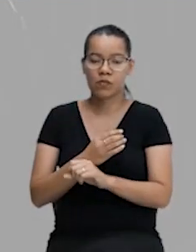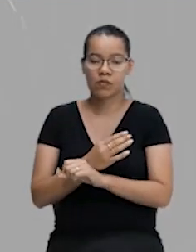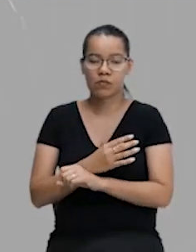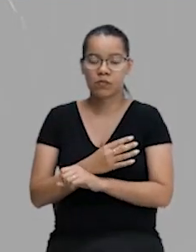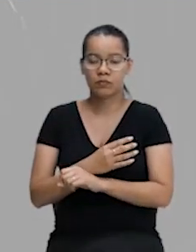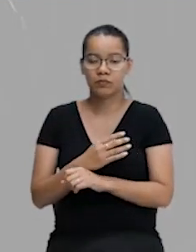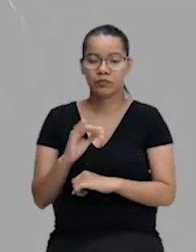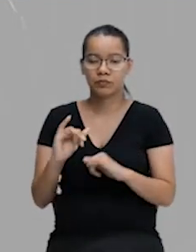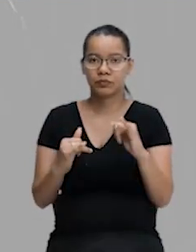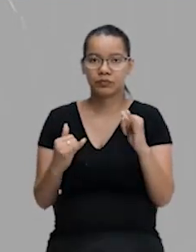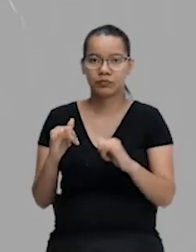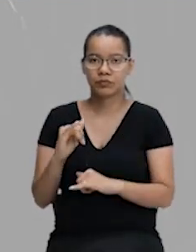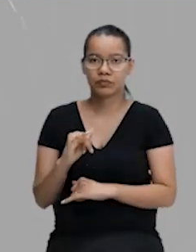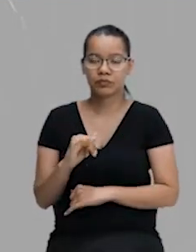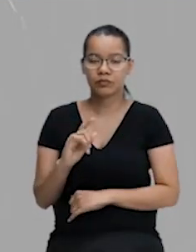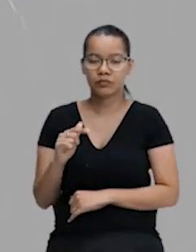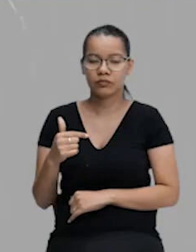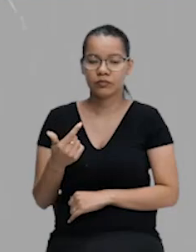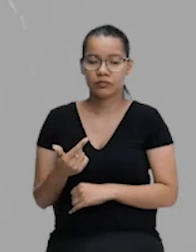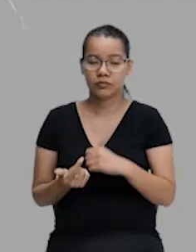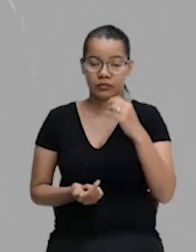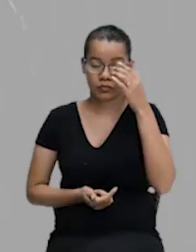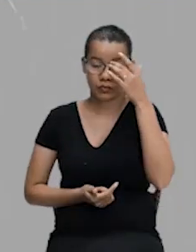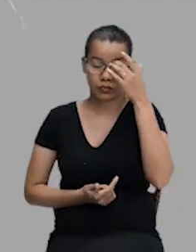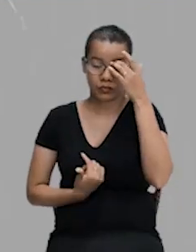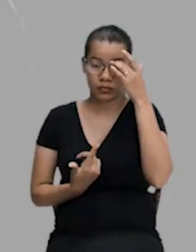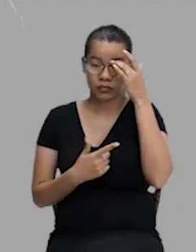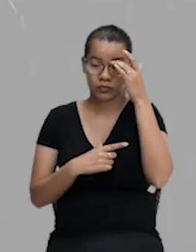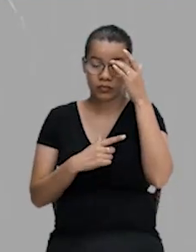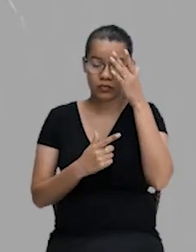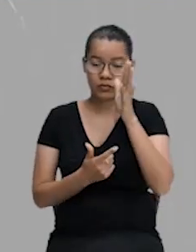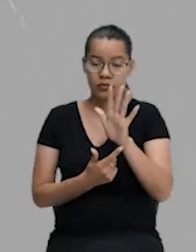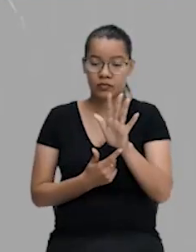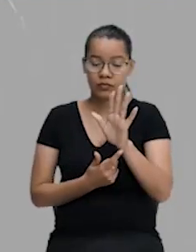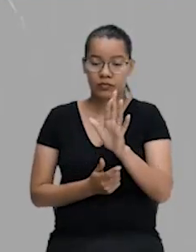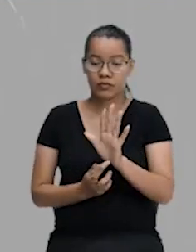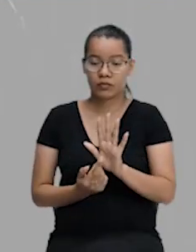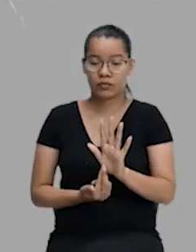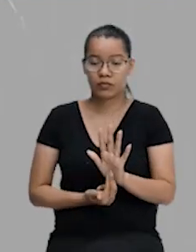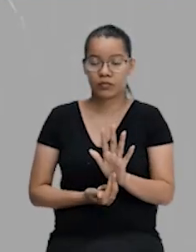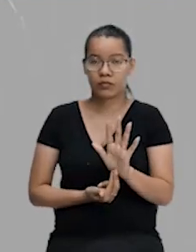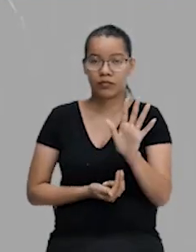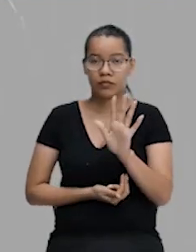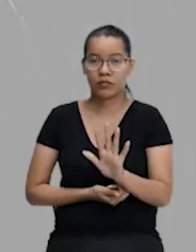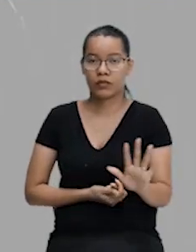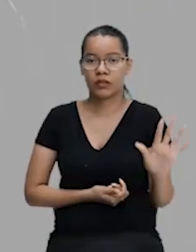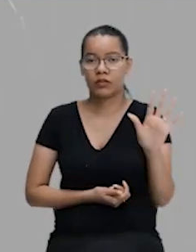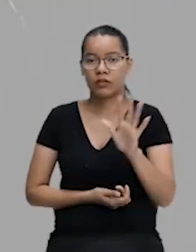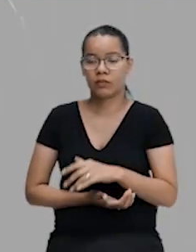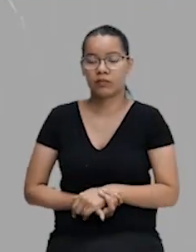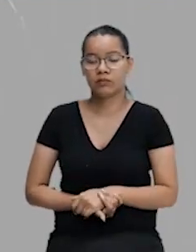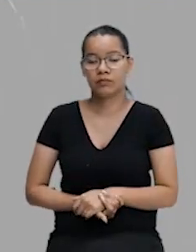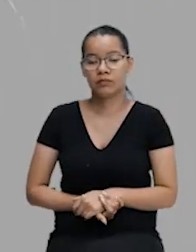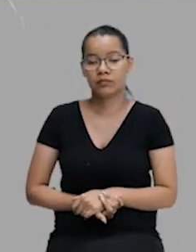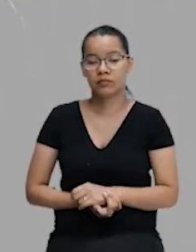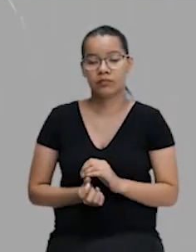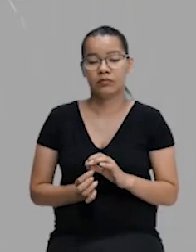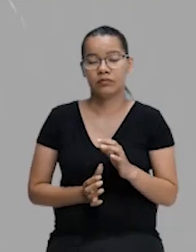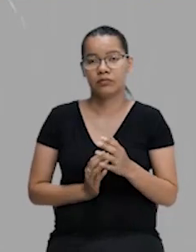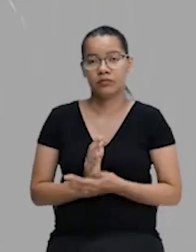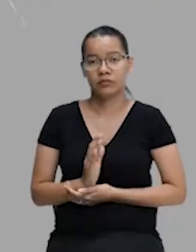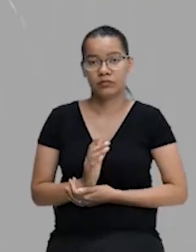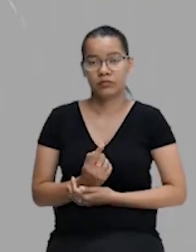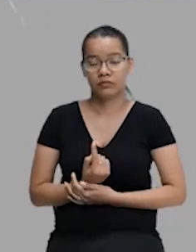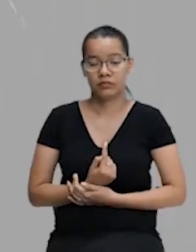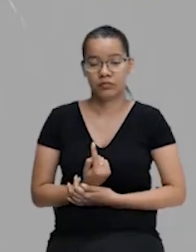ácido graxo. Então, aqui nós temos uma representação genérica, beleza? Genérica, da formação